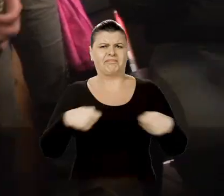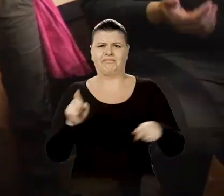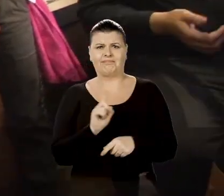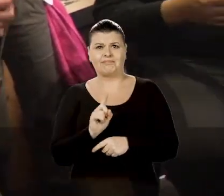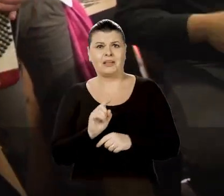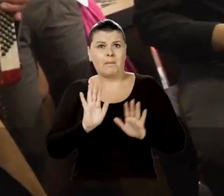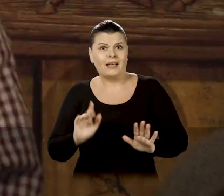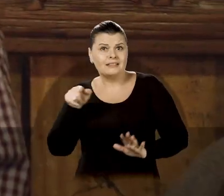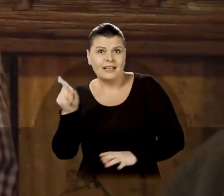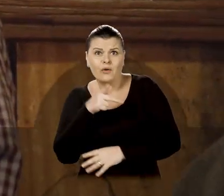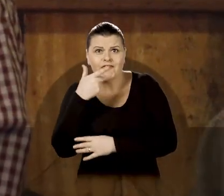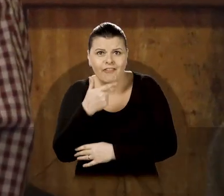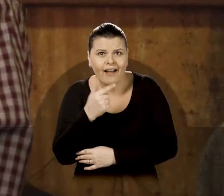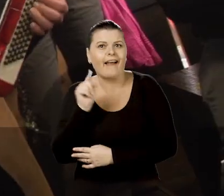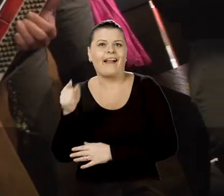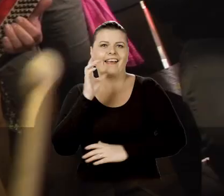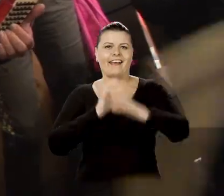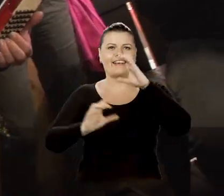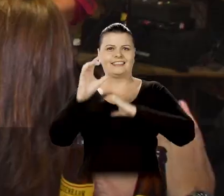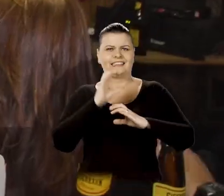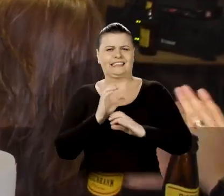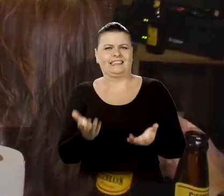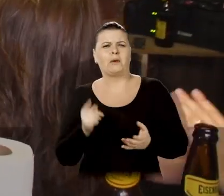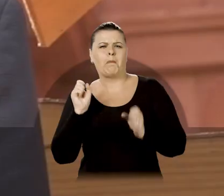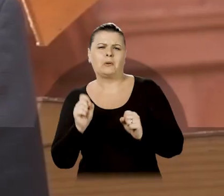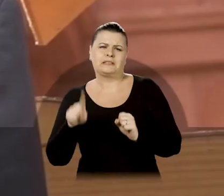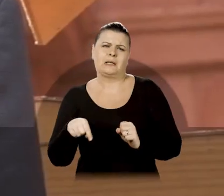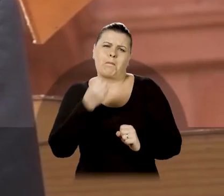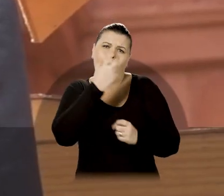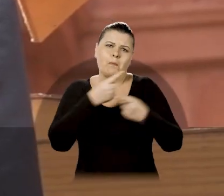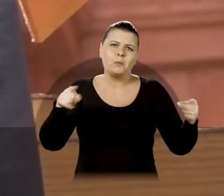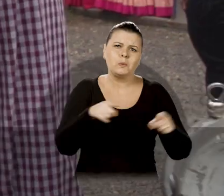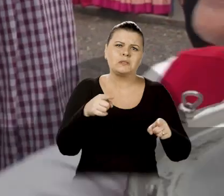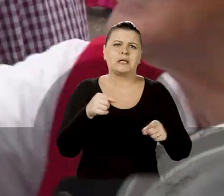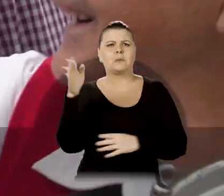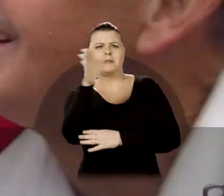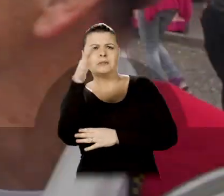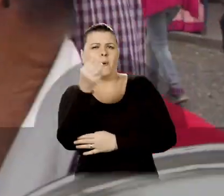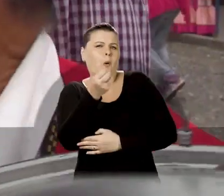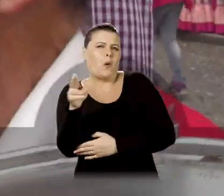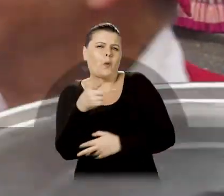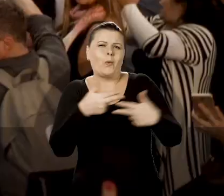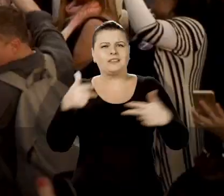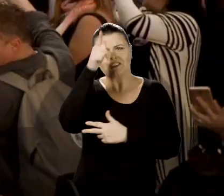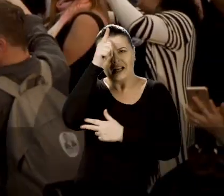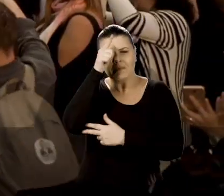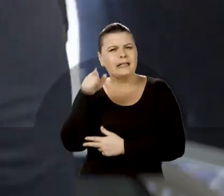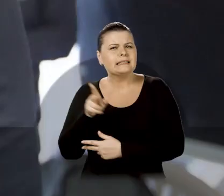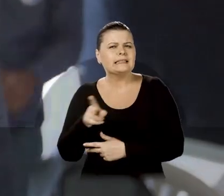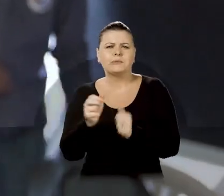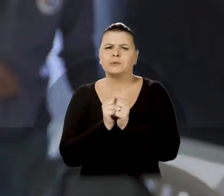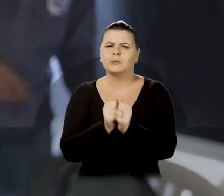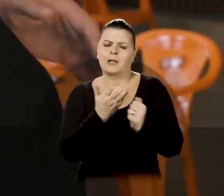público. Mas se não é de contar, o Reis é de cantar. Pode ser uma boa música, o hino ou até uma bandinha. Coisa de alemão. Sempre cercado